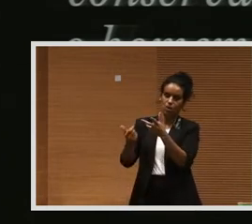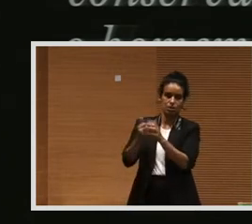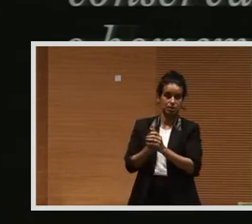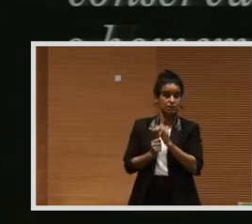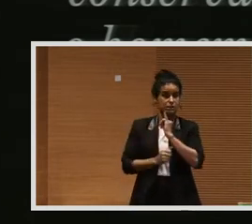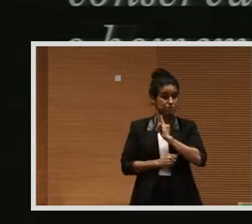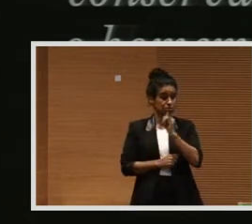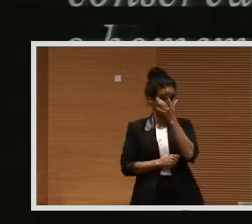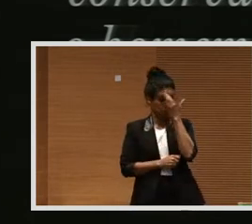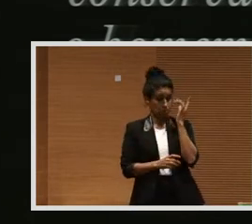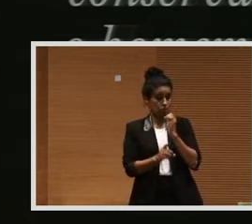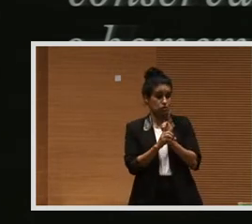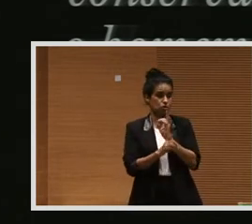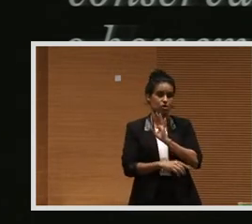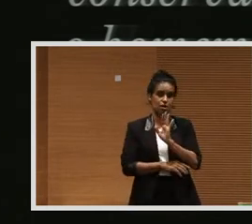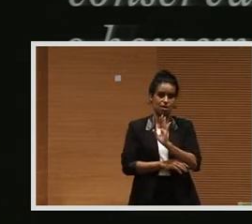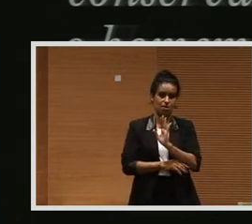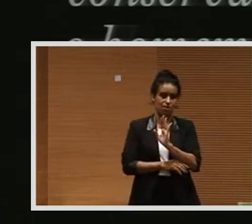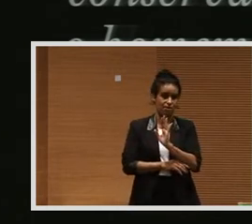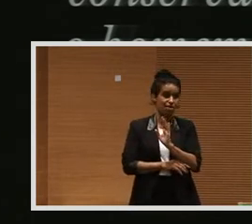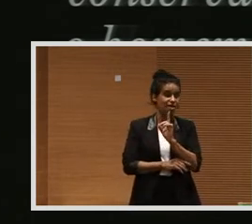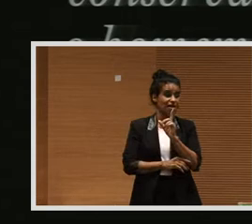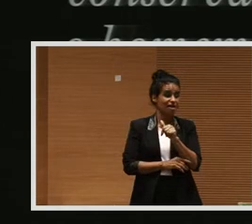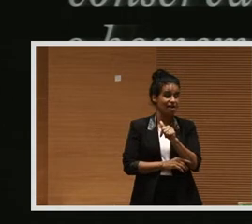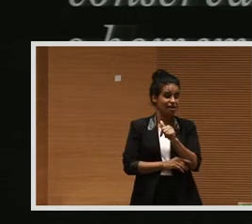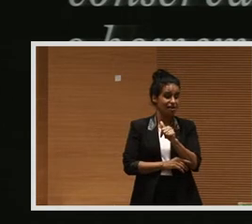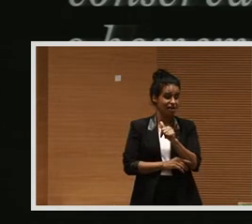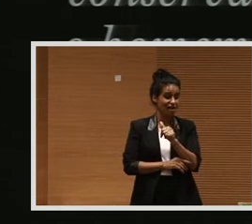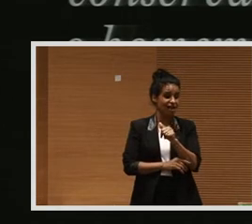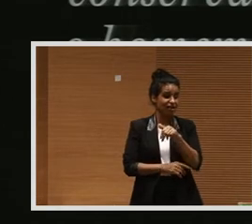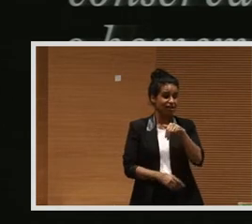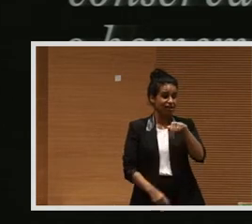localizou, é o nosso querido Nietzsche.